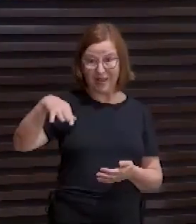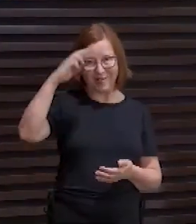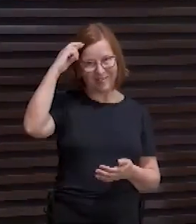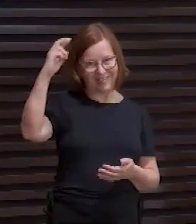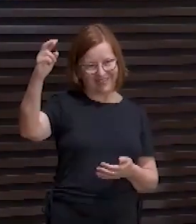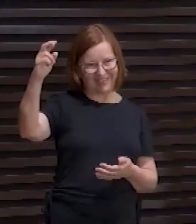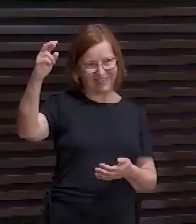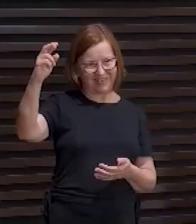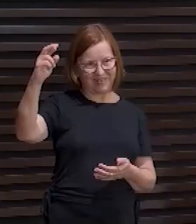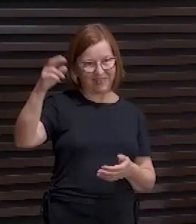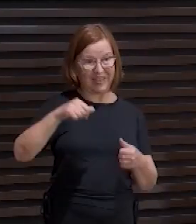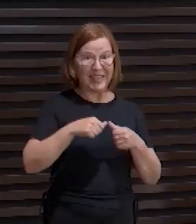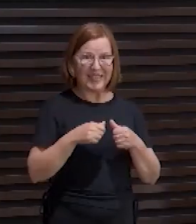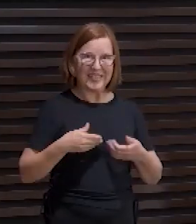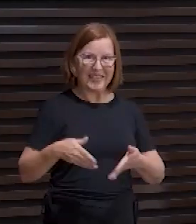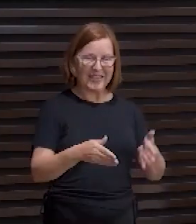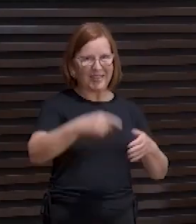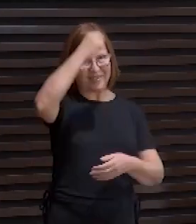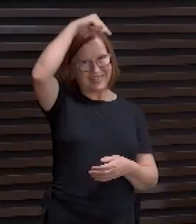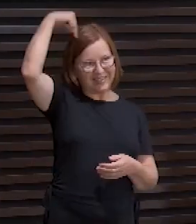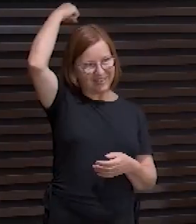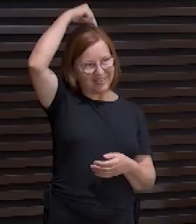facho de luz, nesse caminho de santidade?